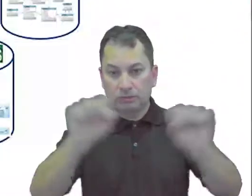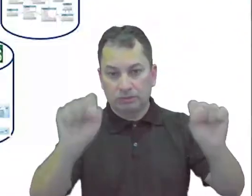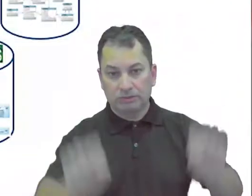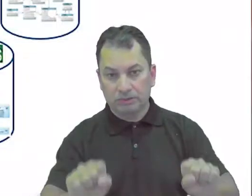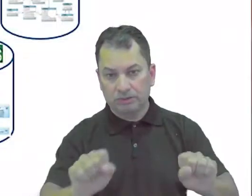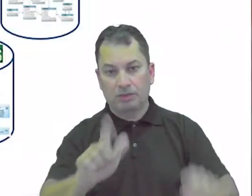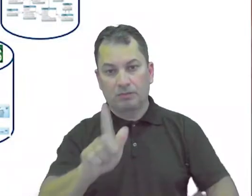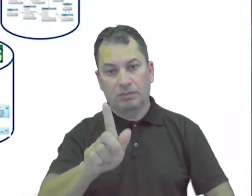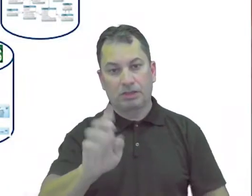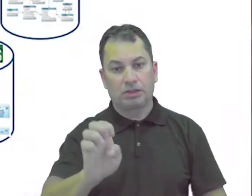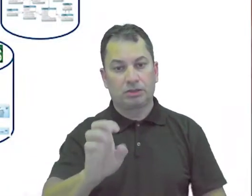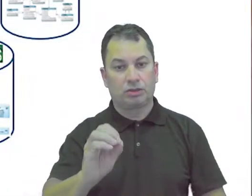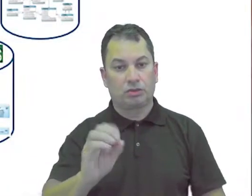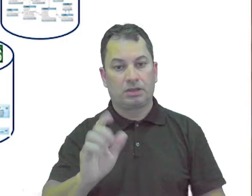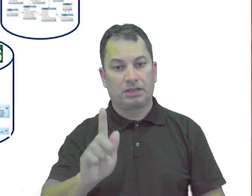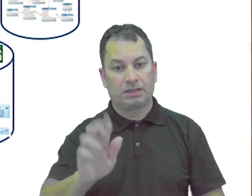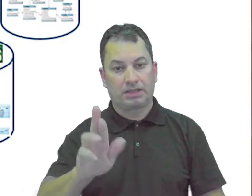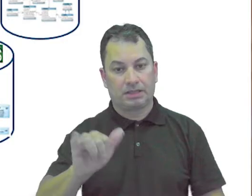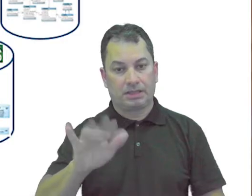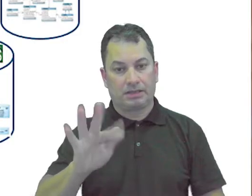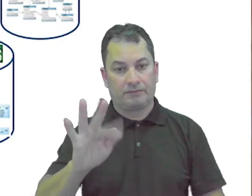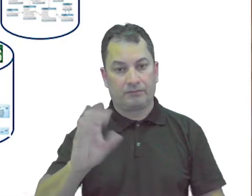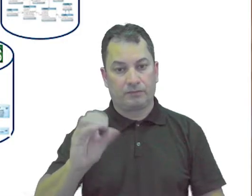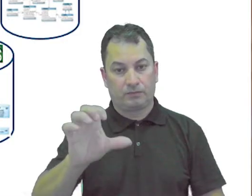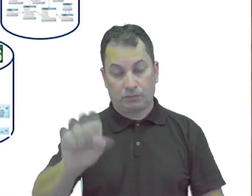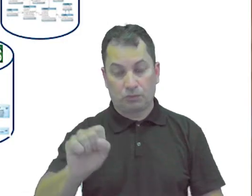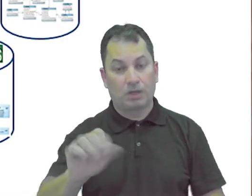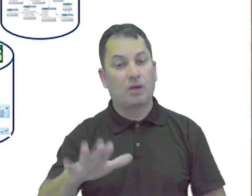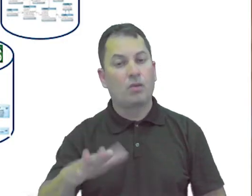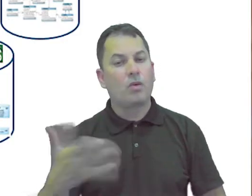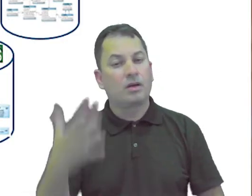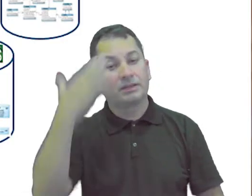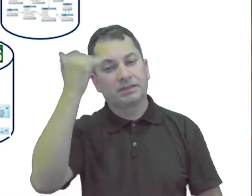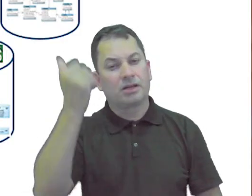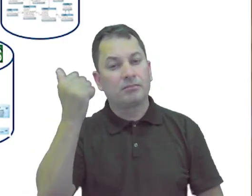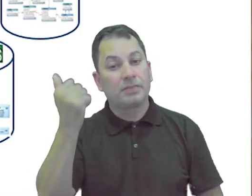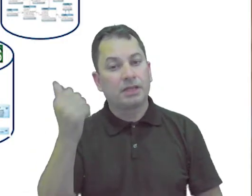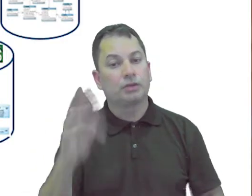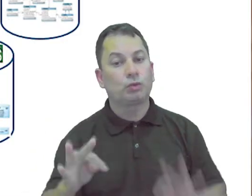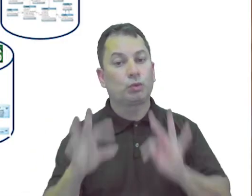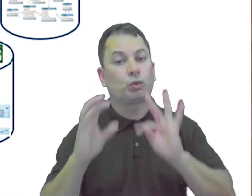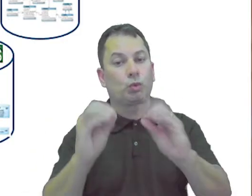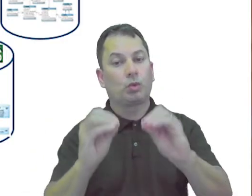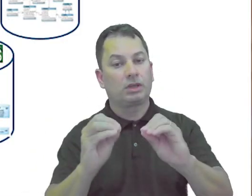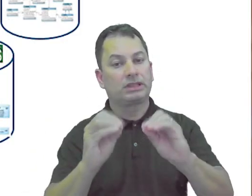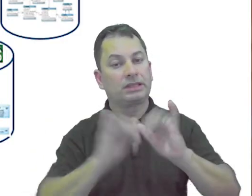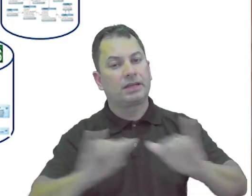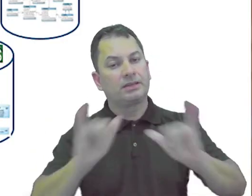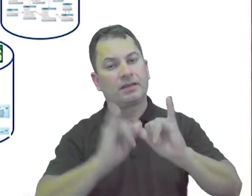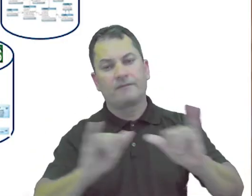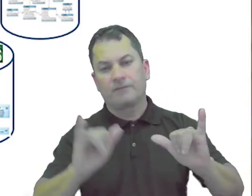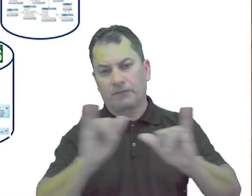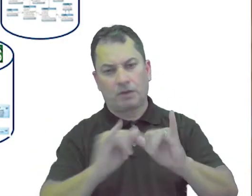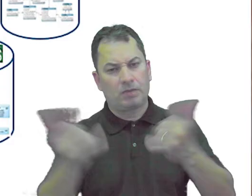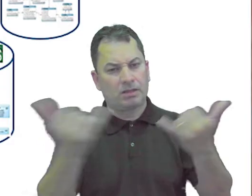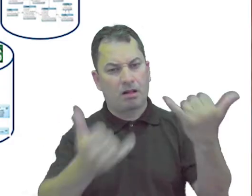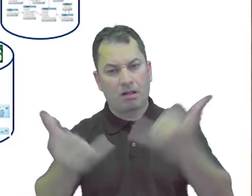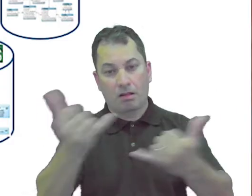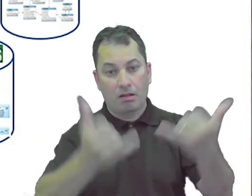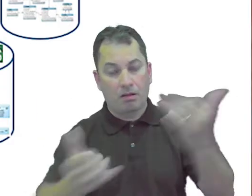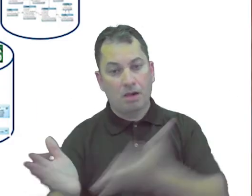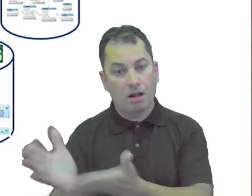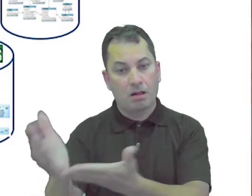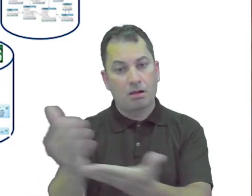que aí a gente vai ter com todas as camadas de informação, como vocês conseguem ver nesse fluxograma, o contexto,